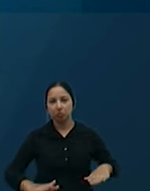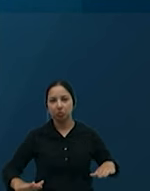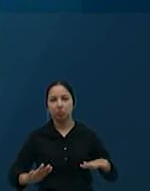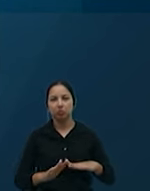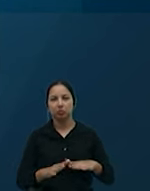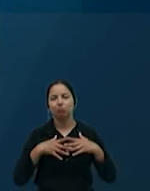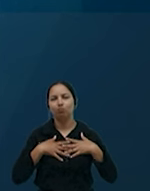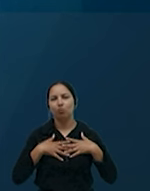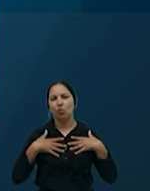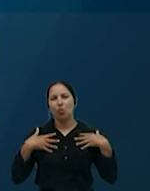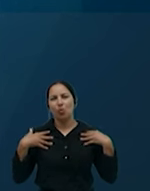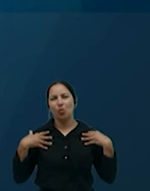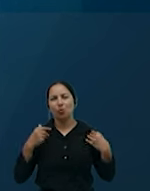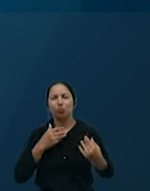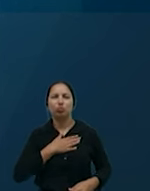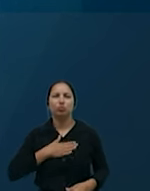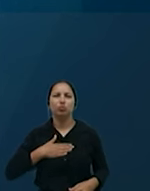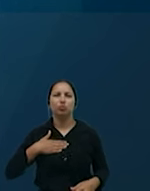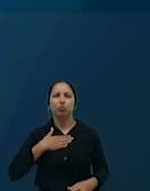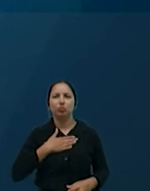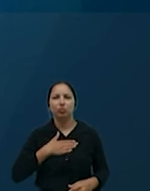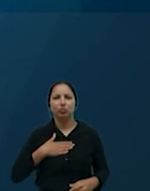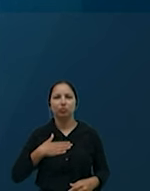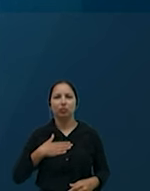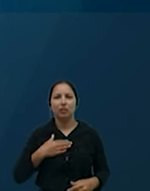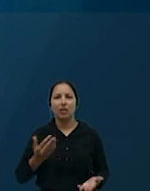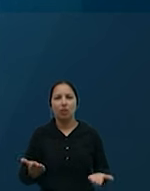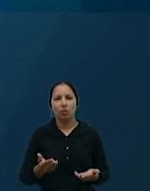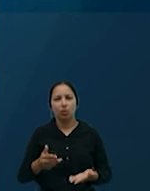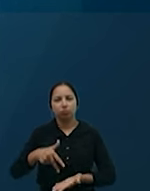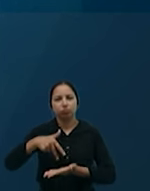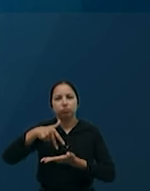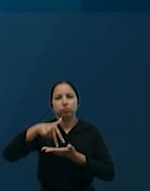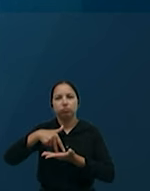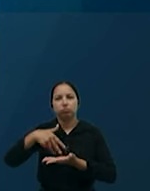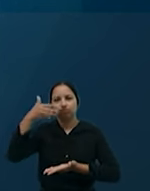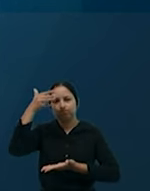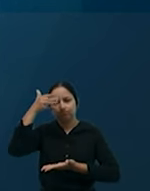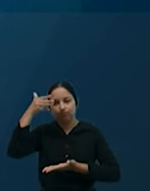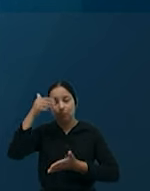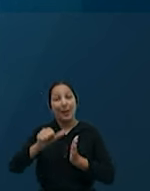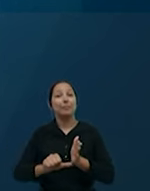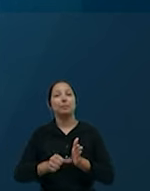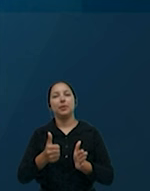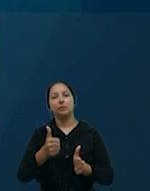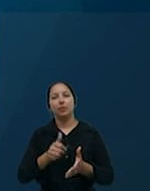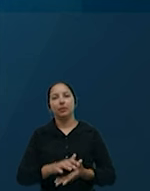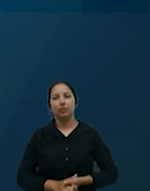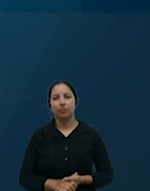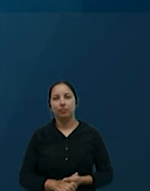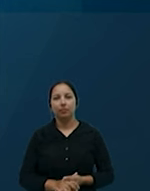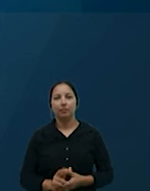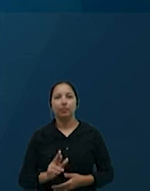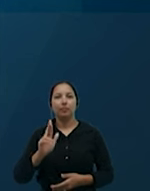uma satisfação muito grande ocupar pela primeira vez essa tribuna representando o IEPREV.